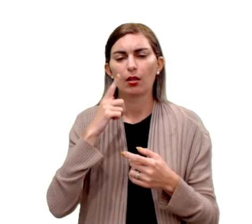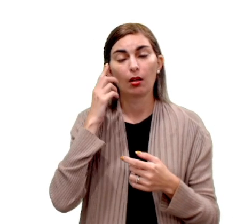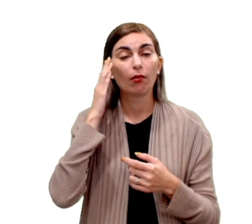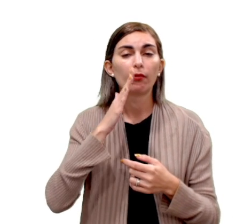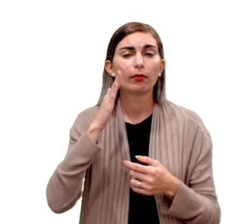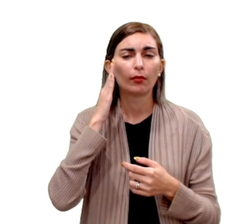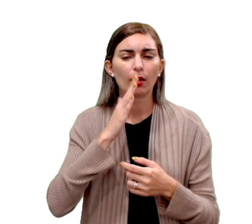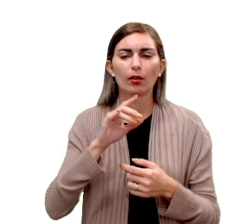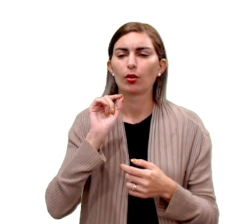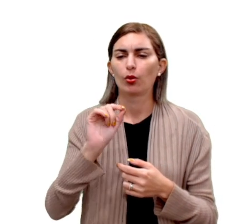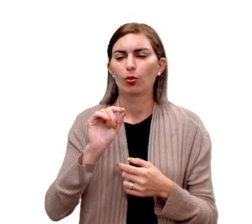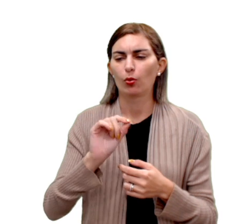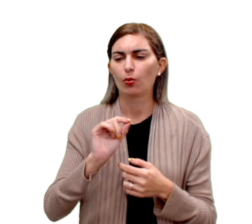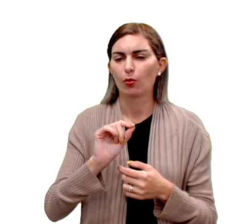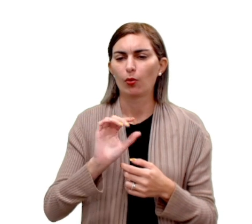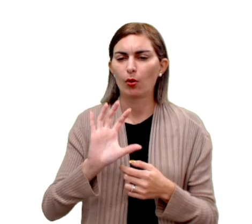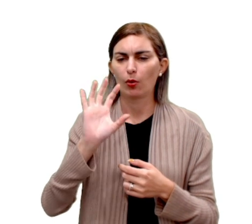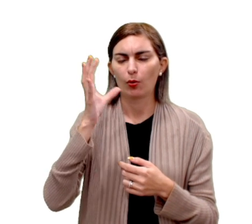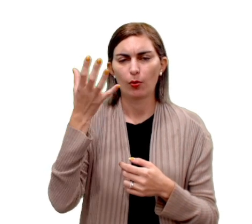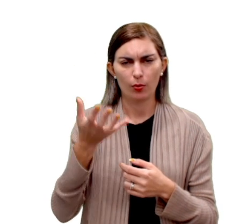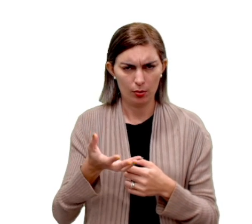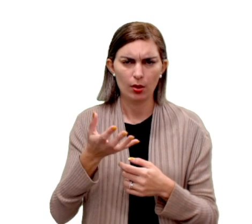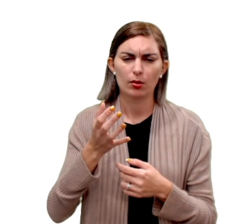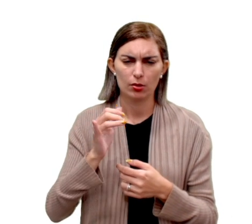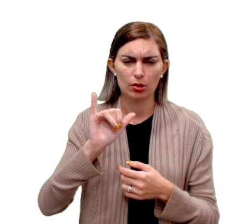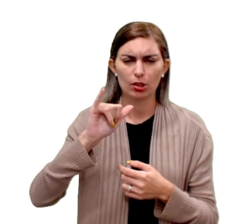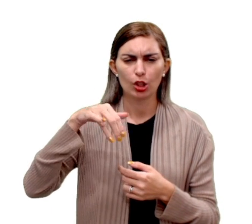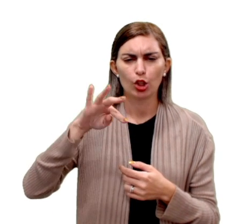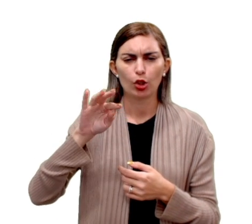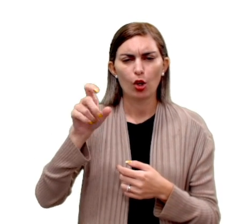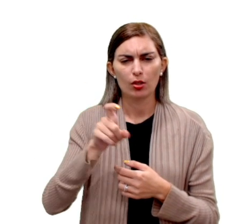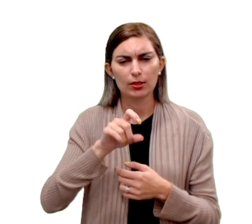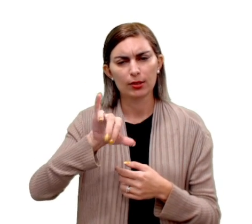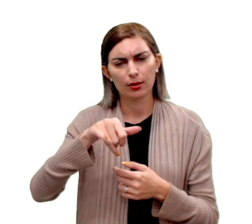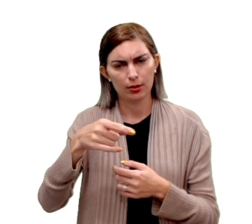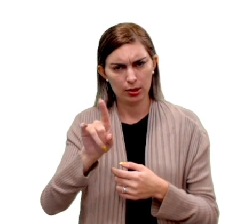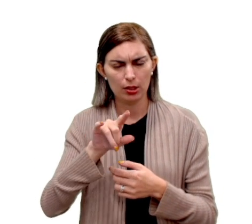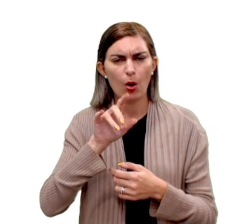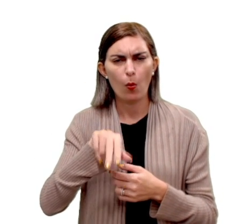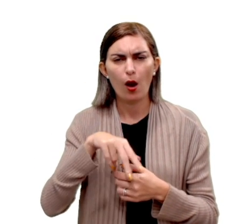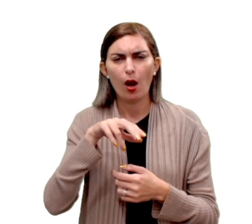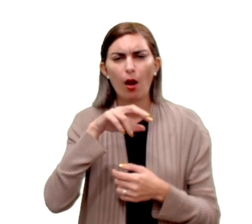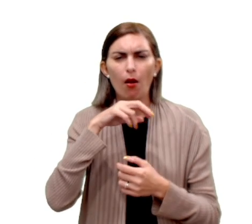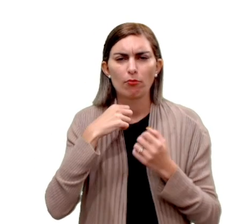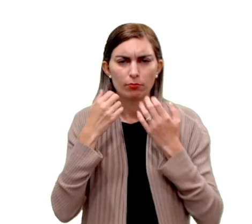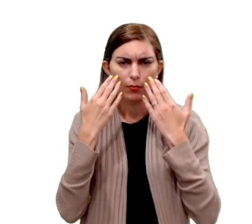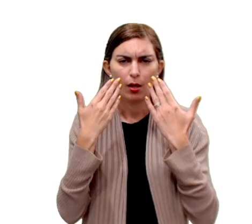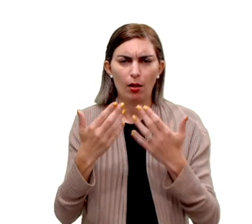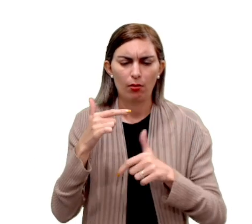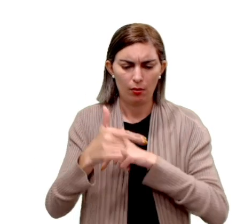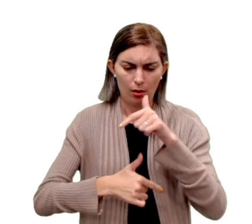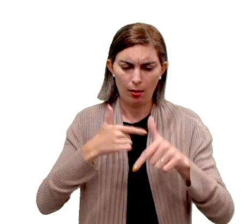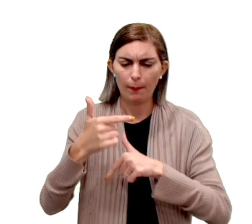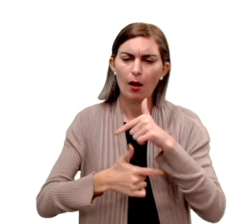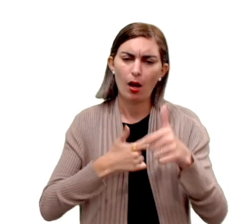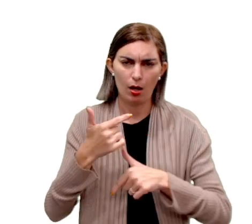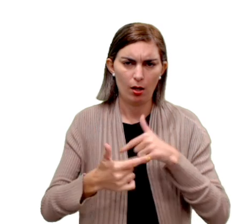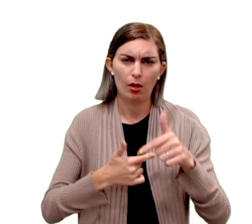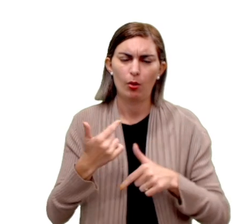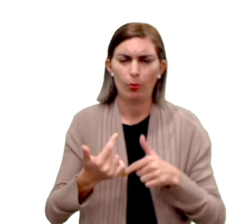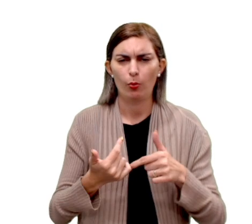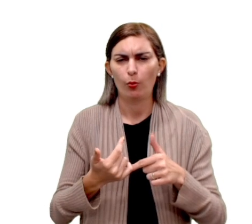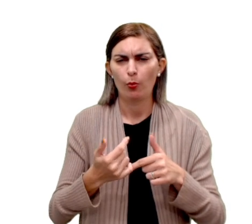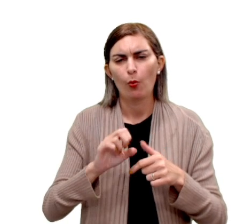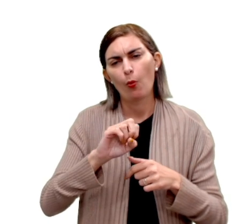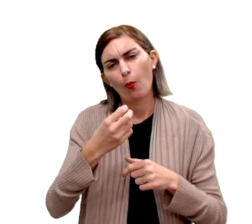entender sobre a ocorrência dessa intoxicação, que é quando há a exposição do trabalhador a uma